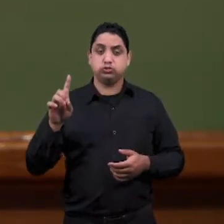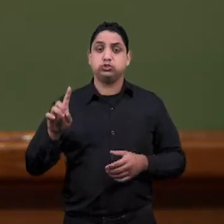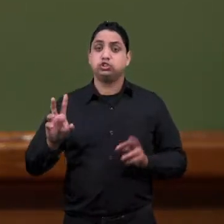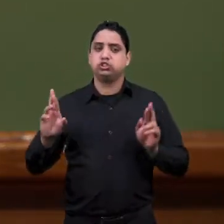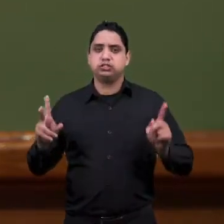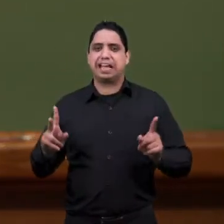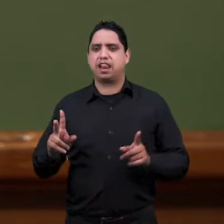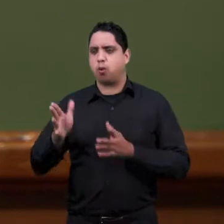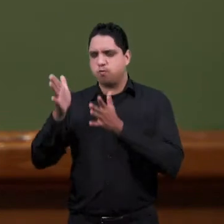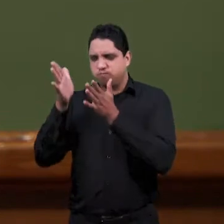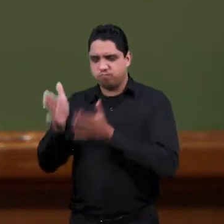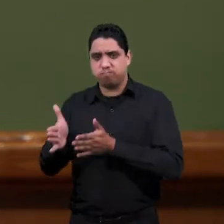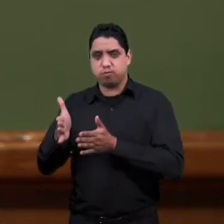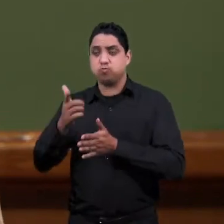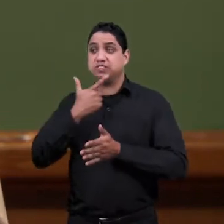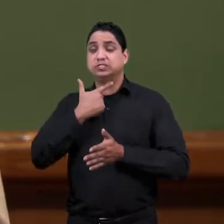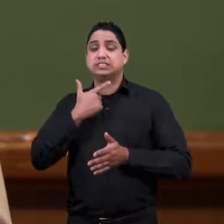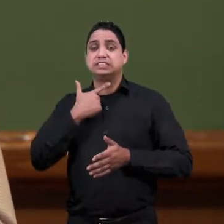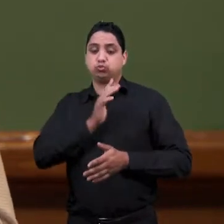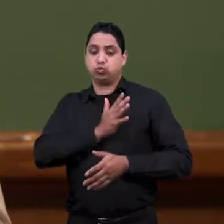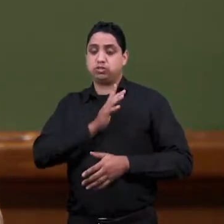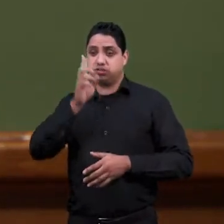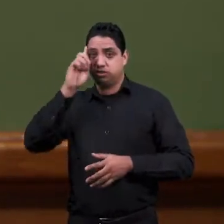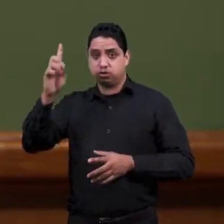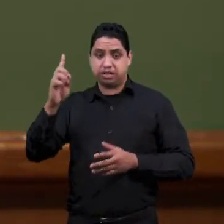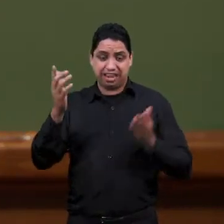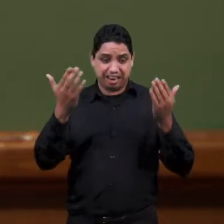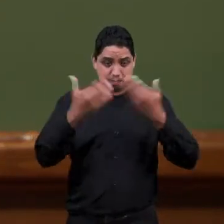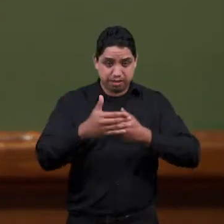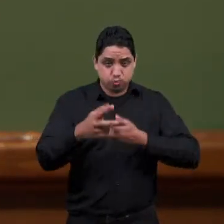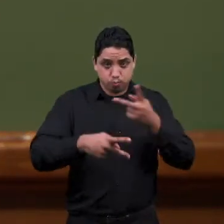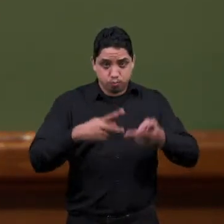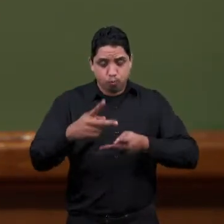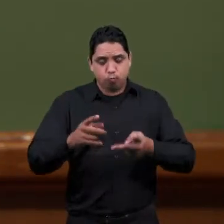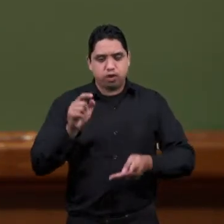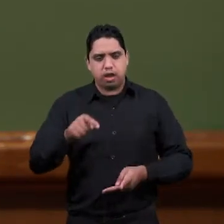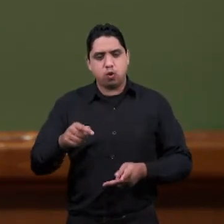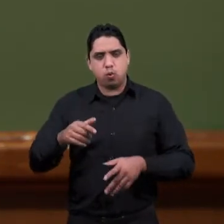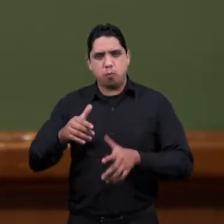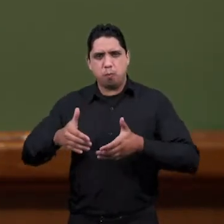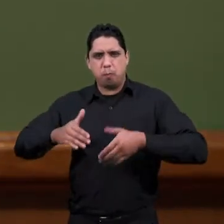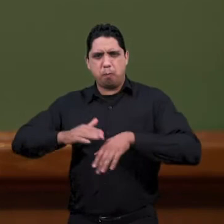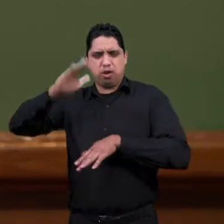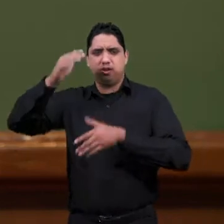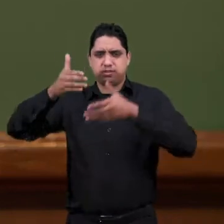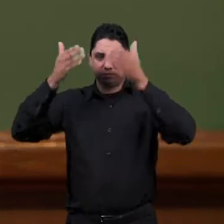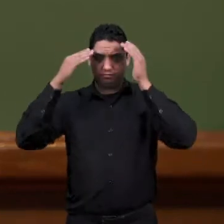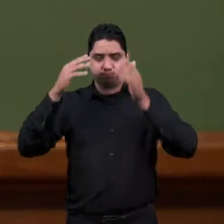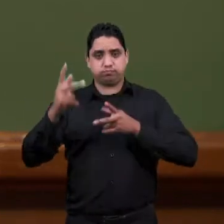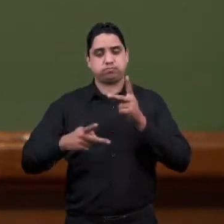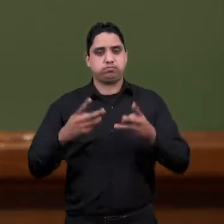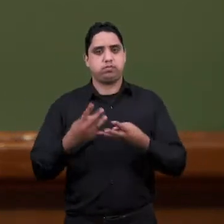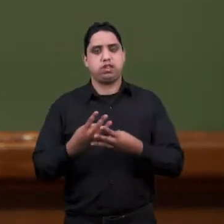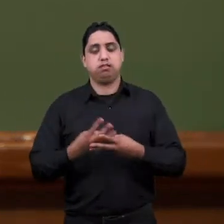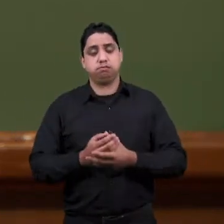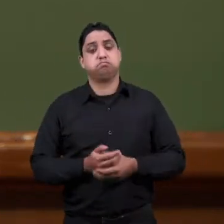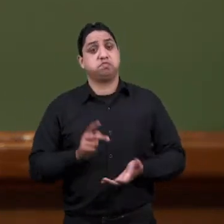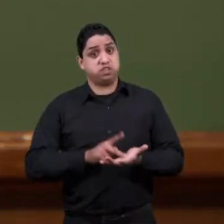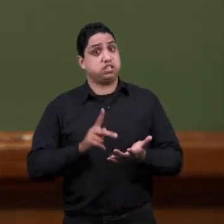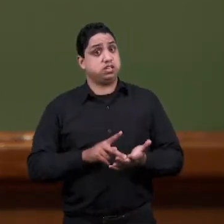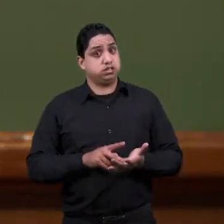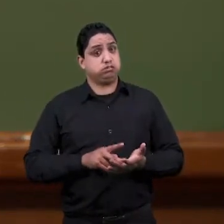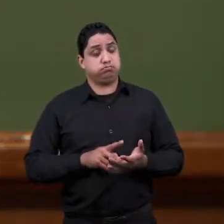ele foi homem segundo o coração de Deus. E diante dos homens, ele foi o maior rei de Israel. Realmente, como o maior rei de